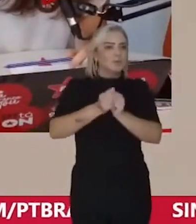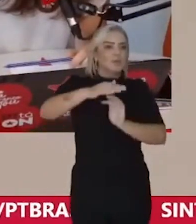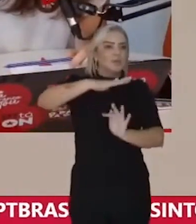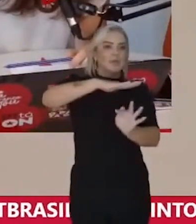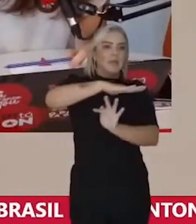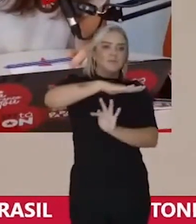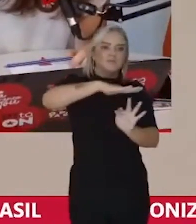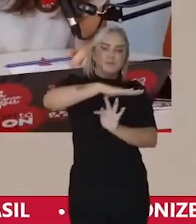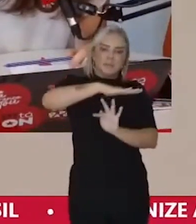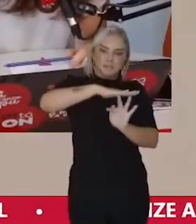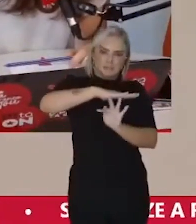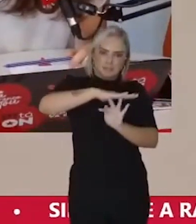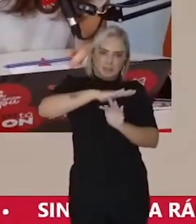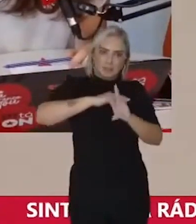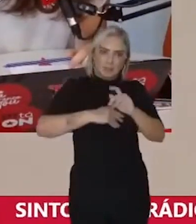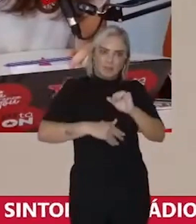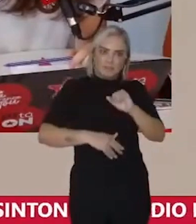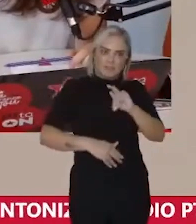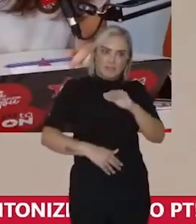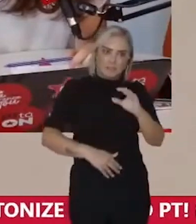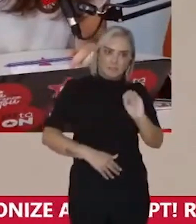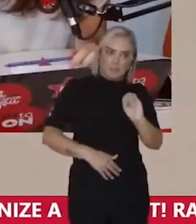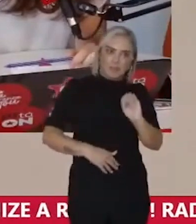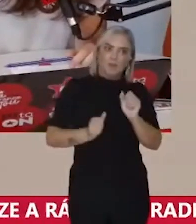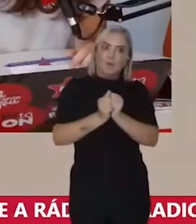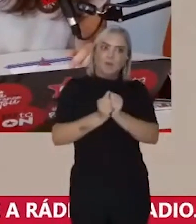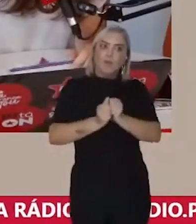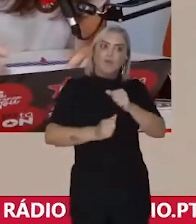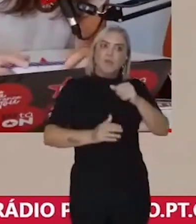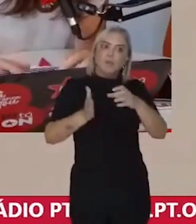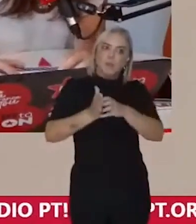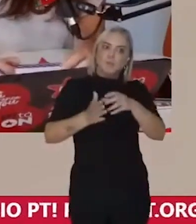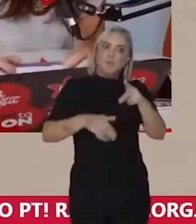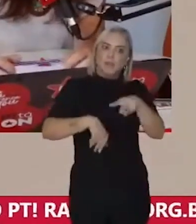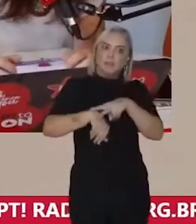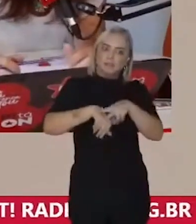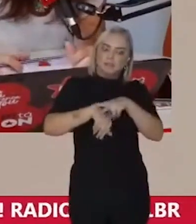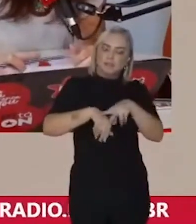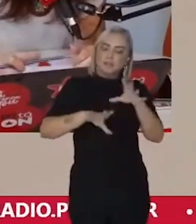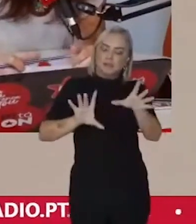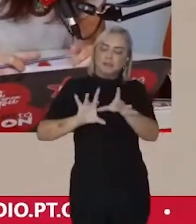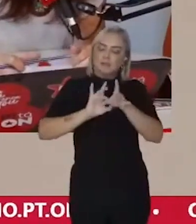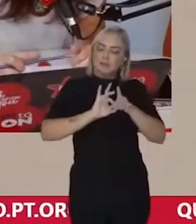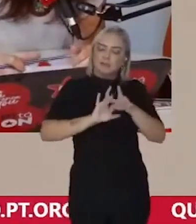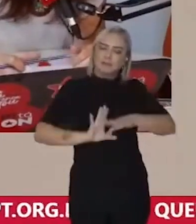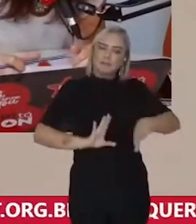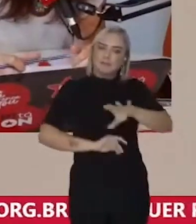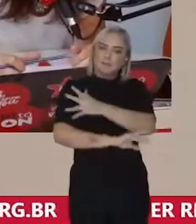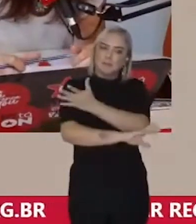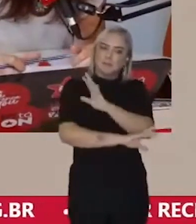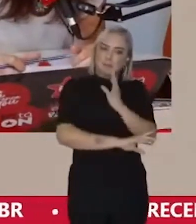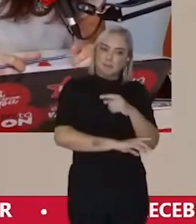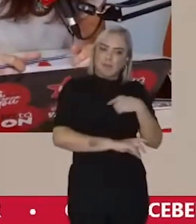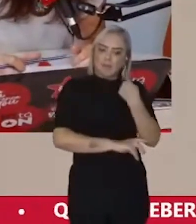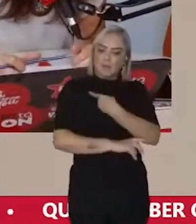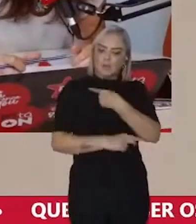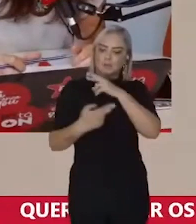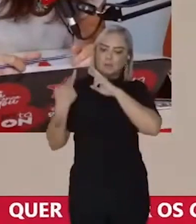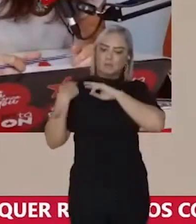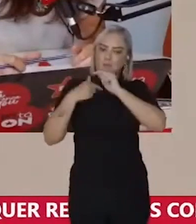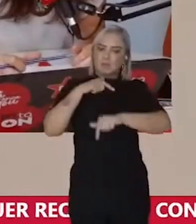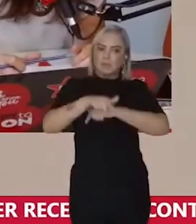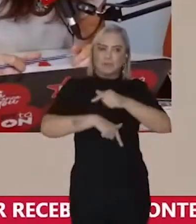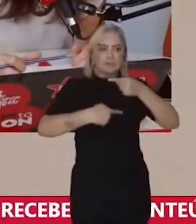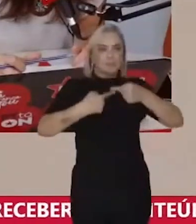Abramo com a Fundação Verde, justamente identificando que nós temos uma grande aliança nesse segmento. Então, nosso papel é esse,